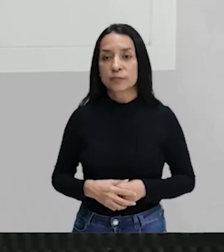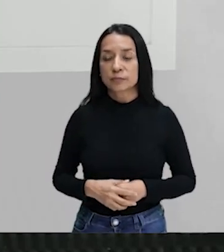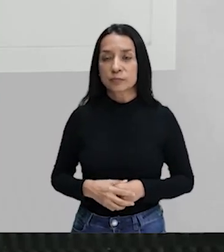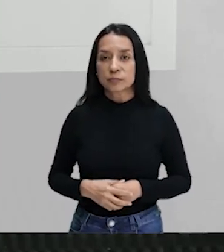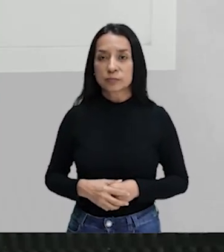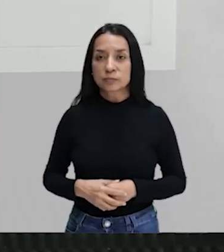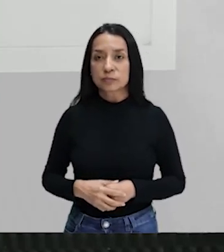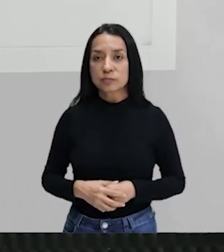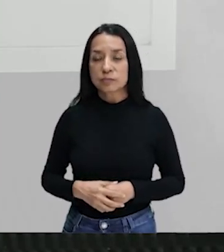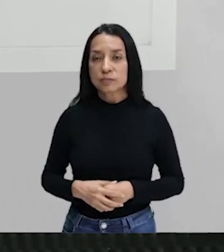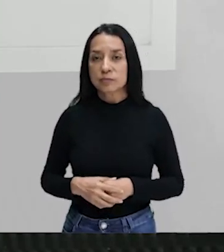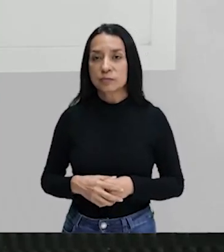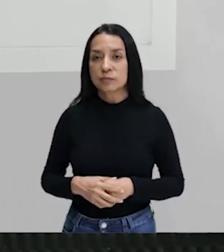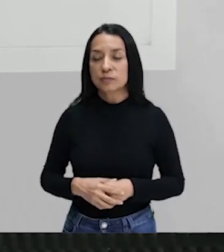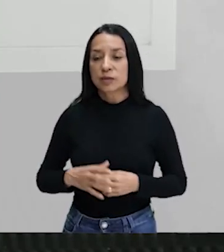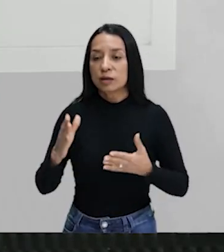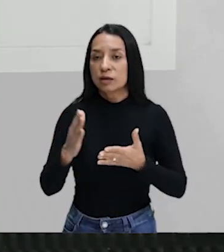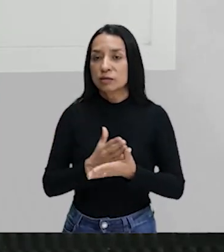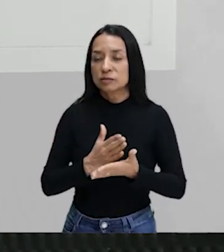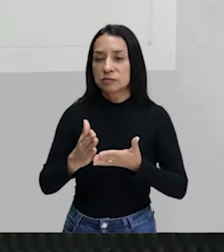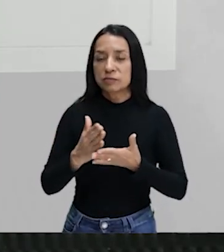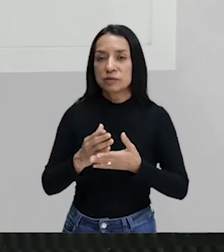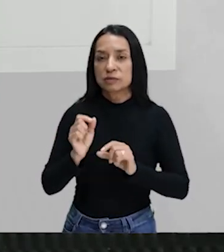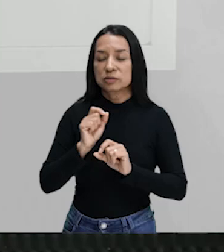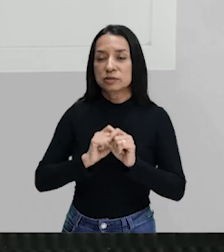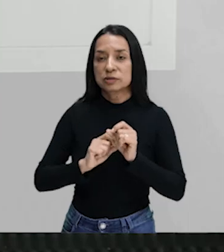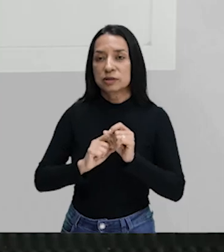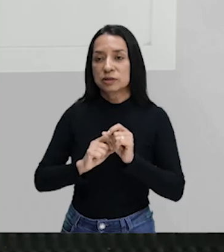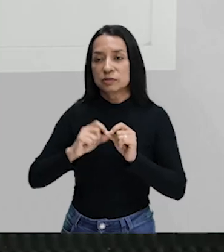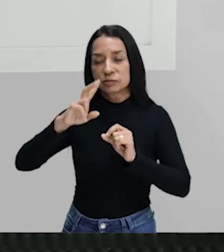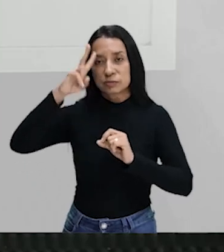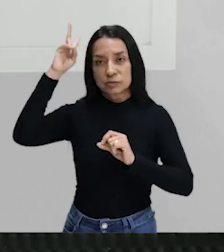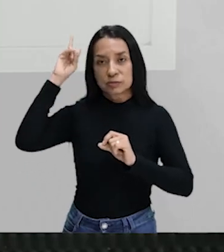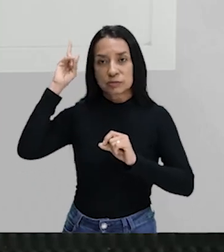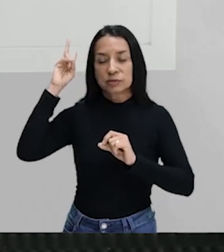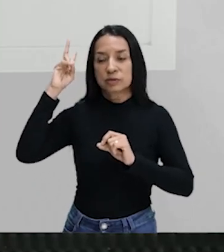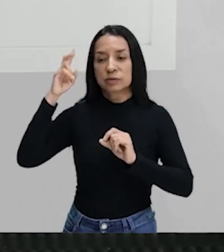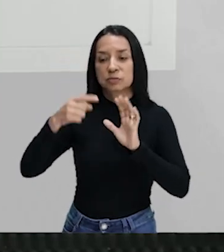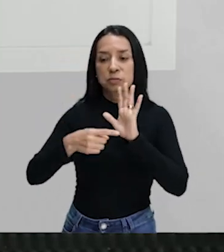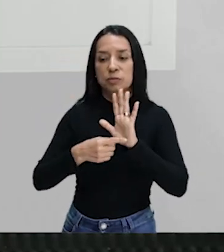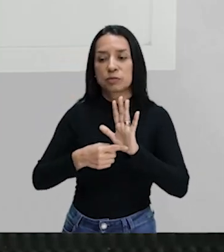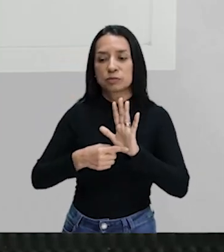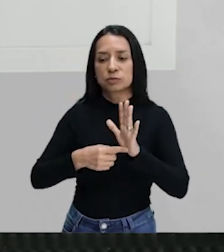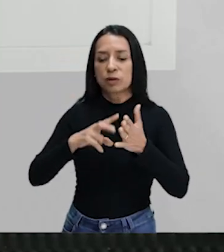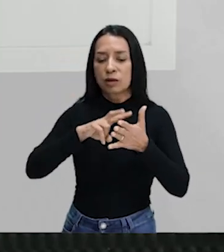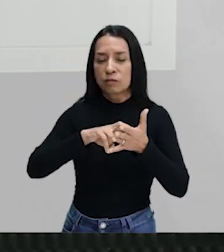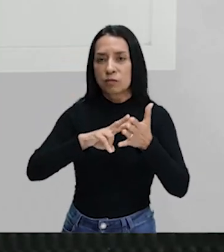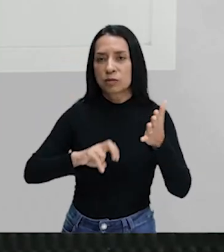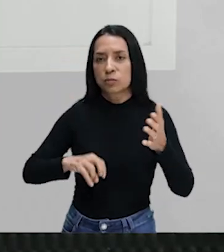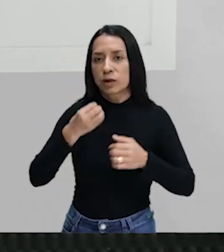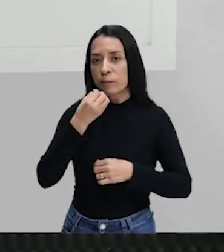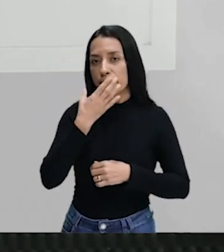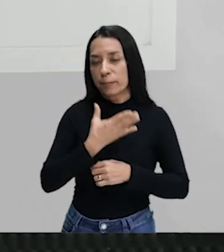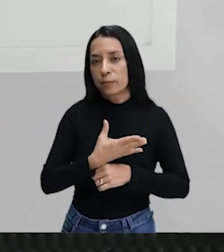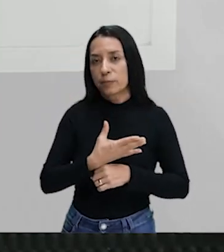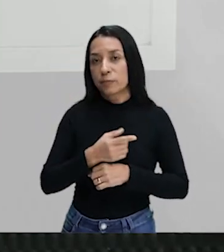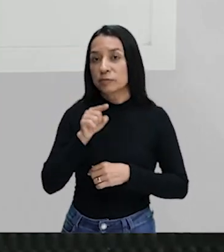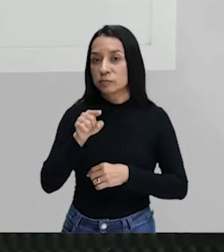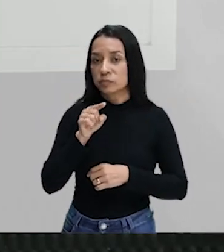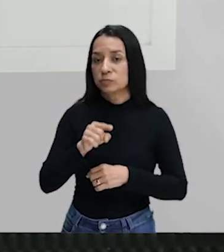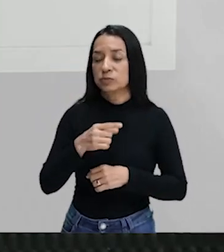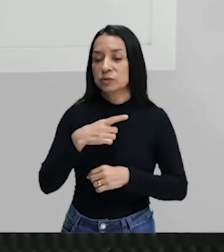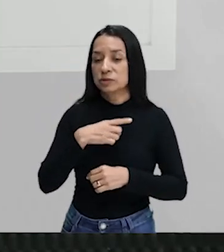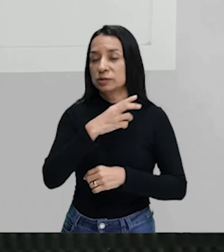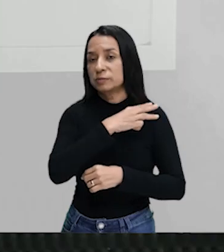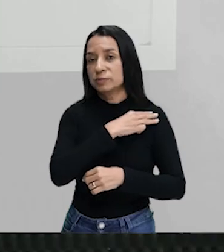Olha, às vezes, como os vestibulares, hoje eles trazem um vocabulário muito bom, e você que está no ensino médio nos